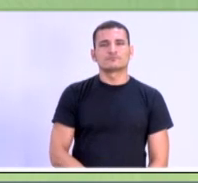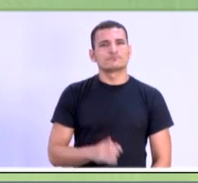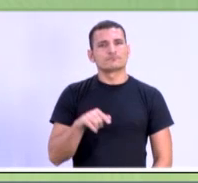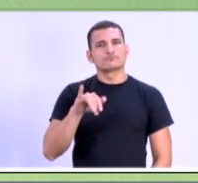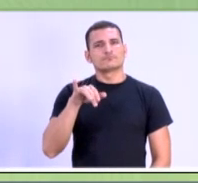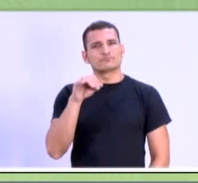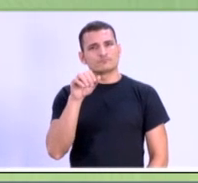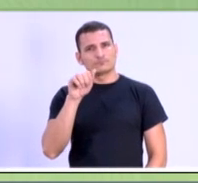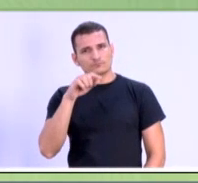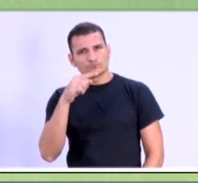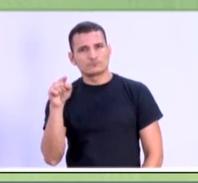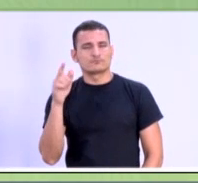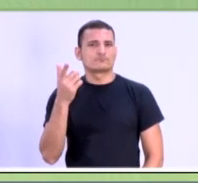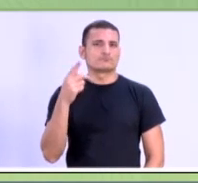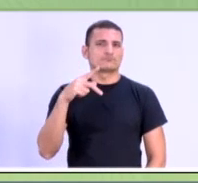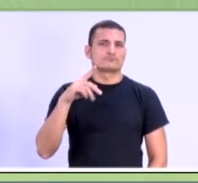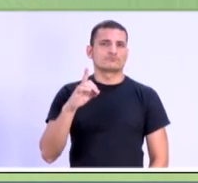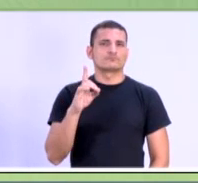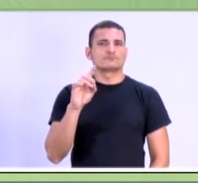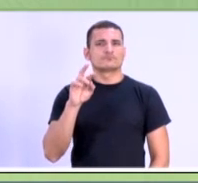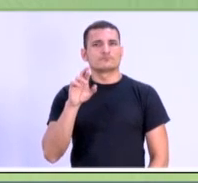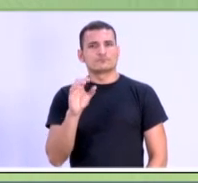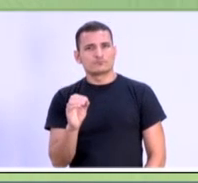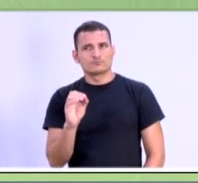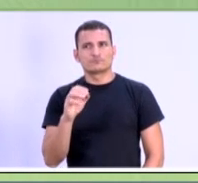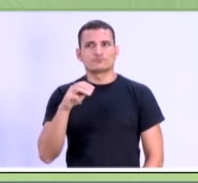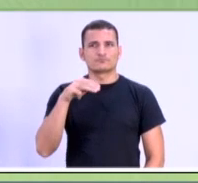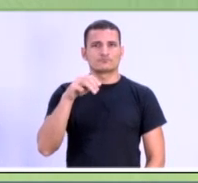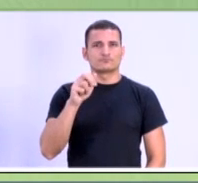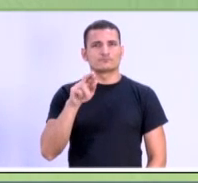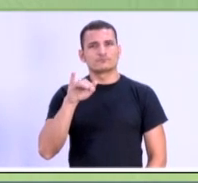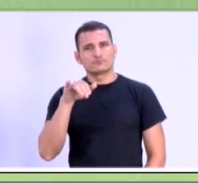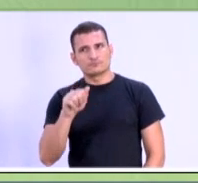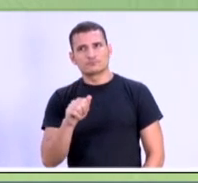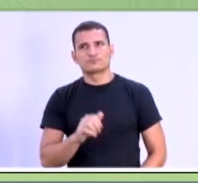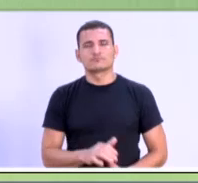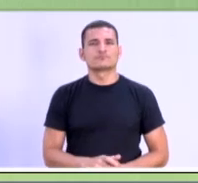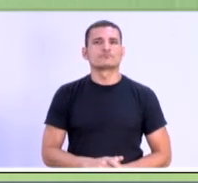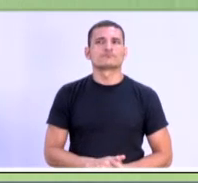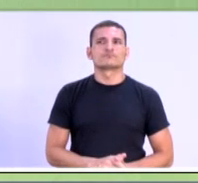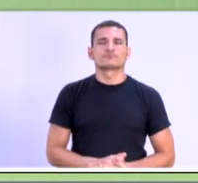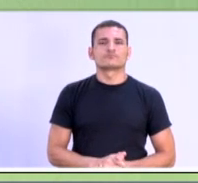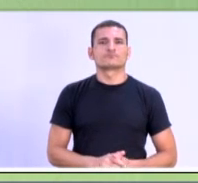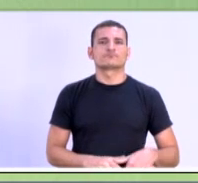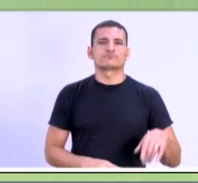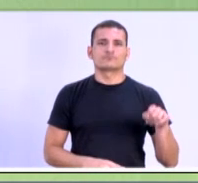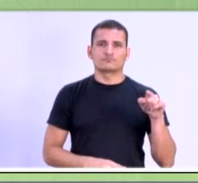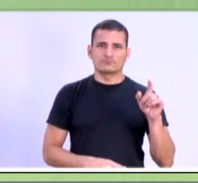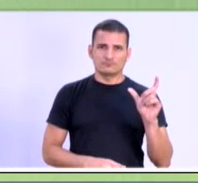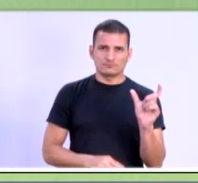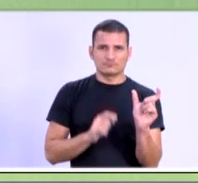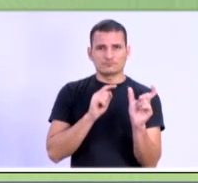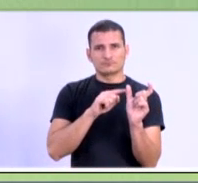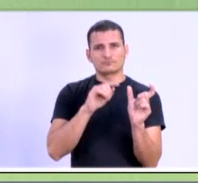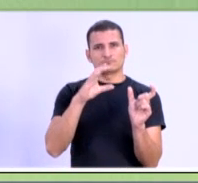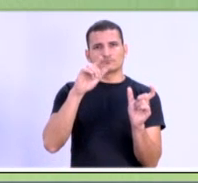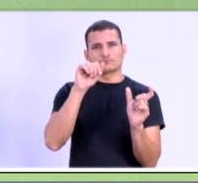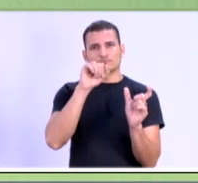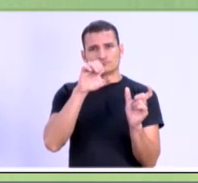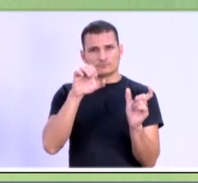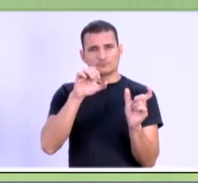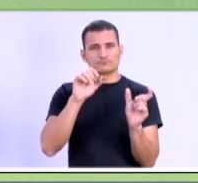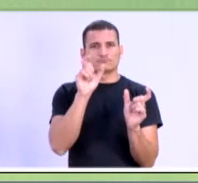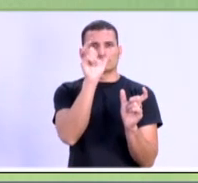uma pessoa, o Pedro é uma pessoa, a Maria é uma pessoa. Gente, aqui nós temos a classe e aqui nós temos o objeto. A mesma coisa, a ideia, o que